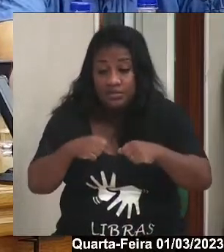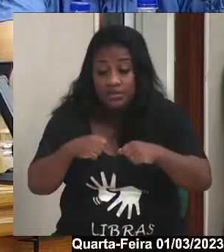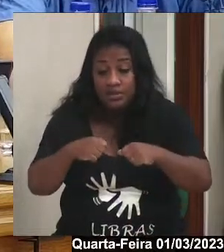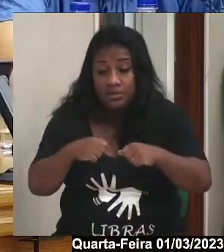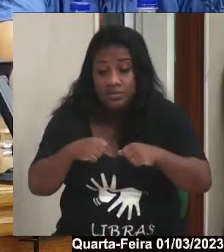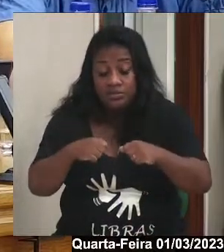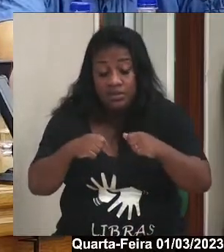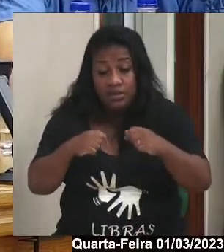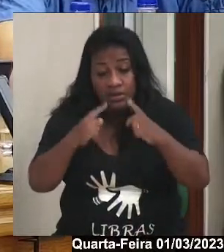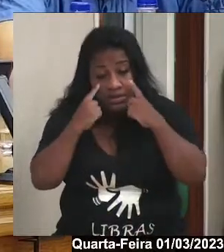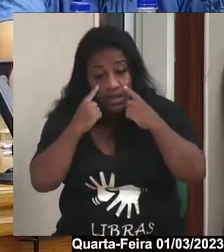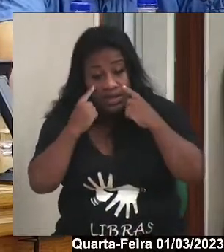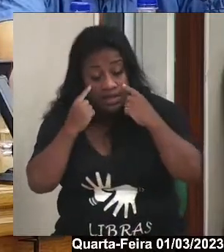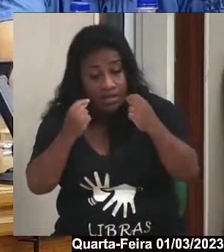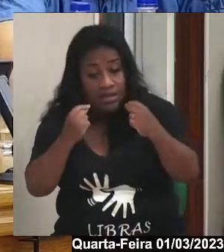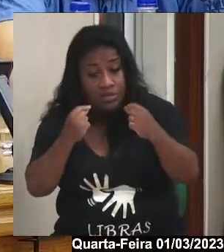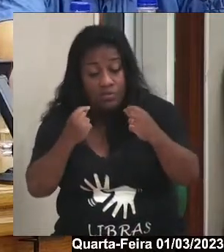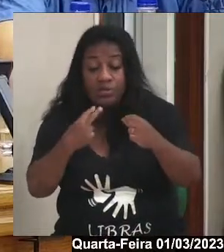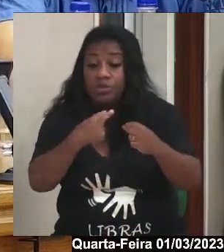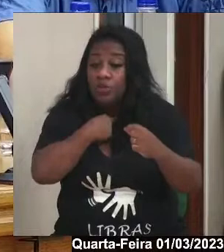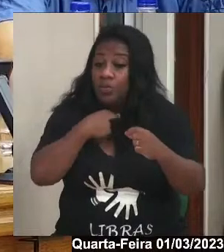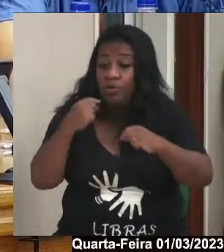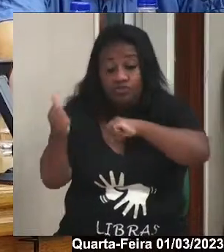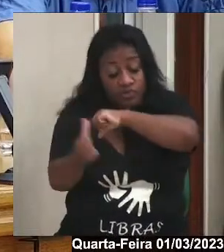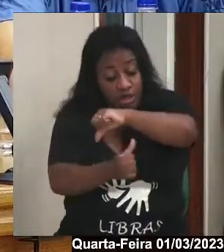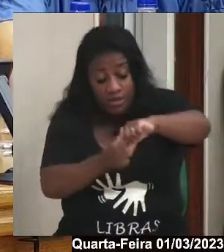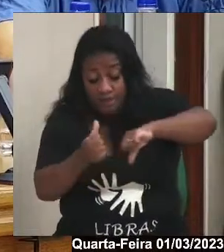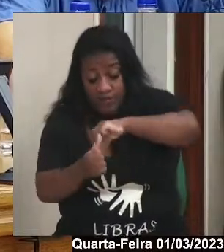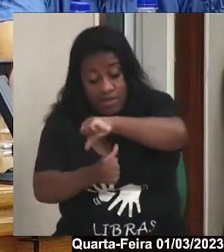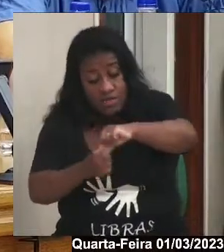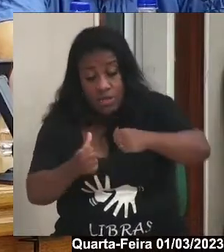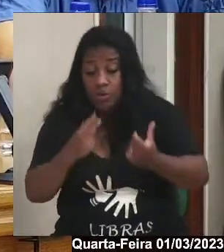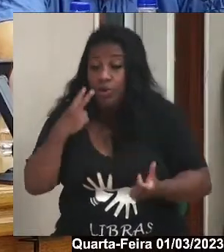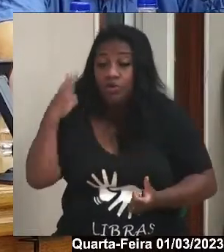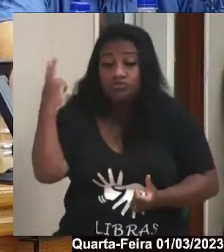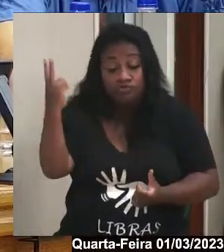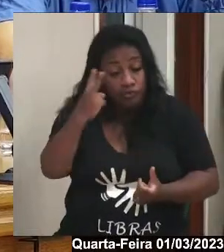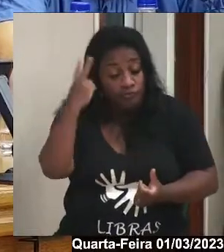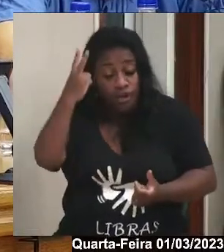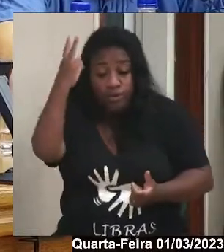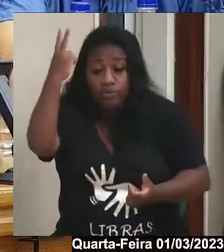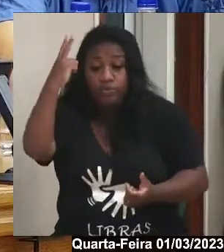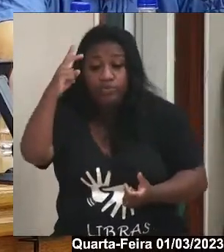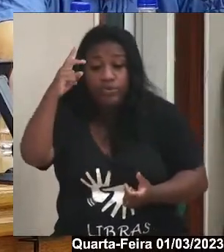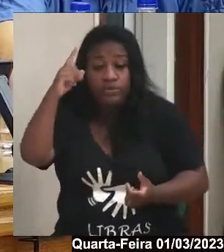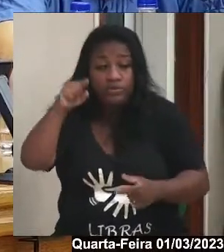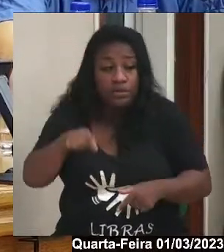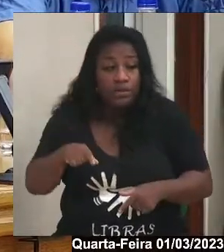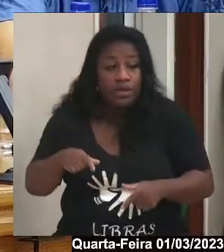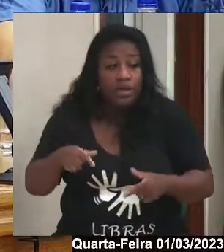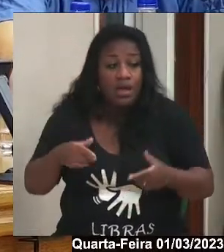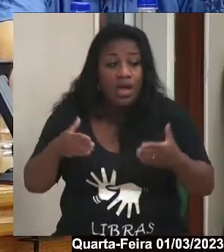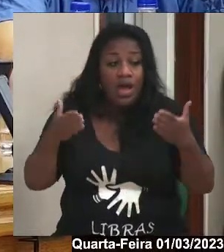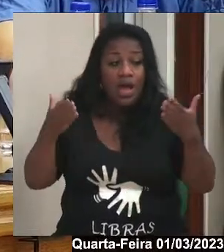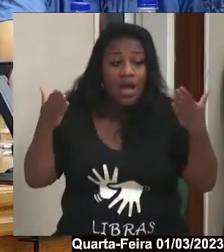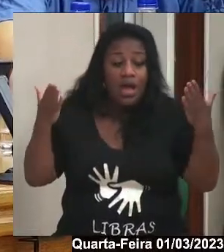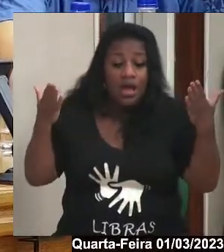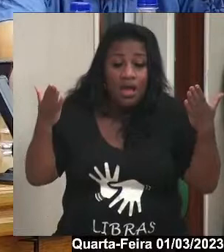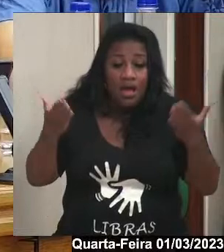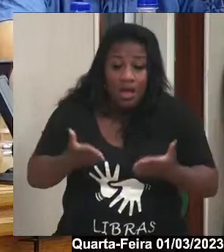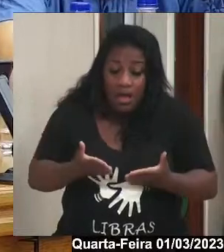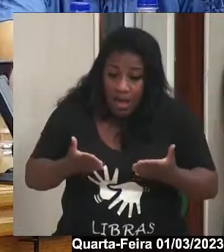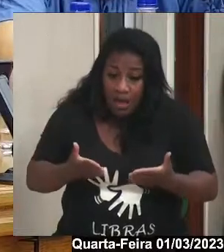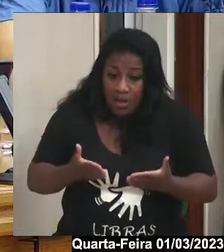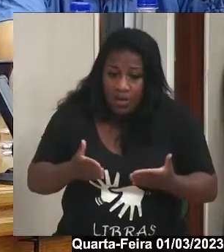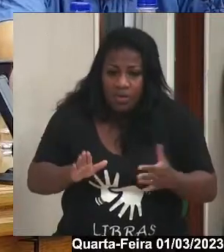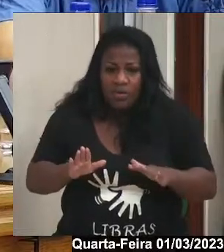valores. Nós precisamos cuidar da sociedade e precisamos valorizar quem deve ser valorizado. Agora, essa questão social